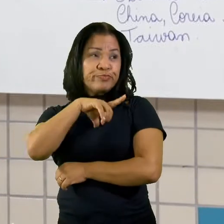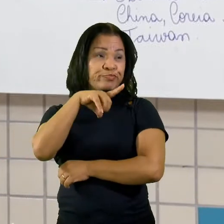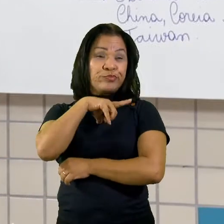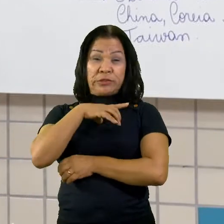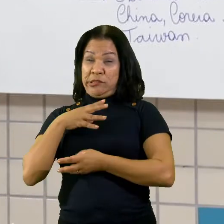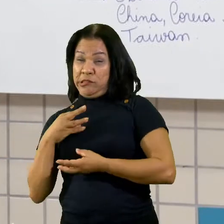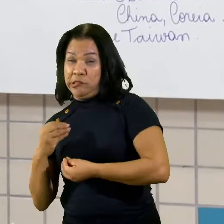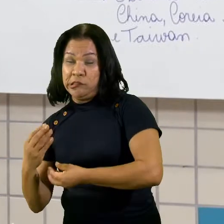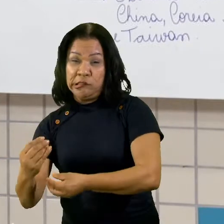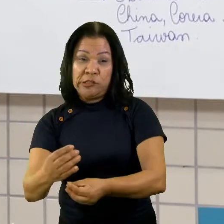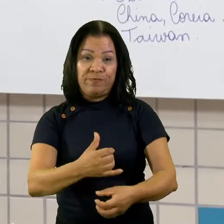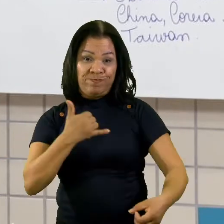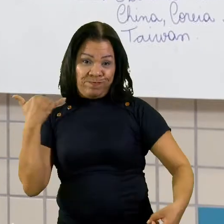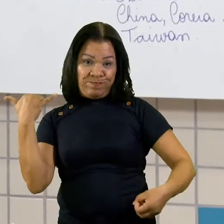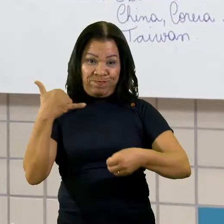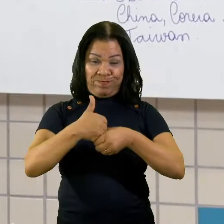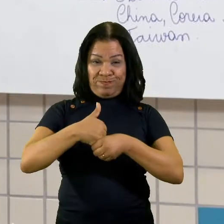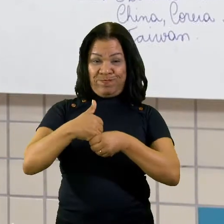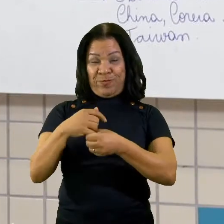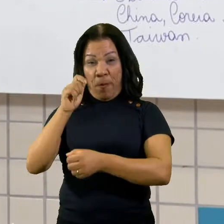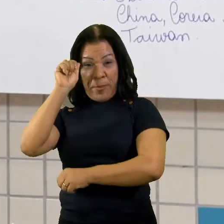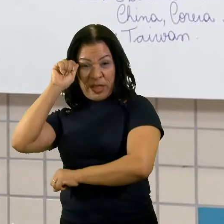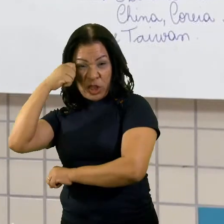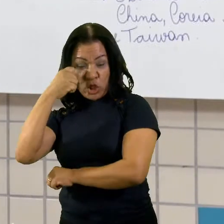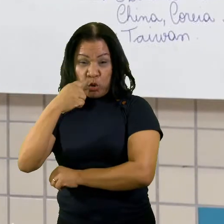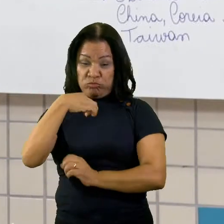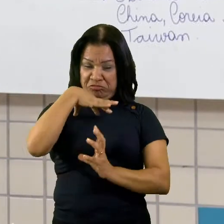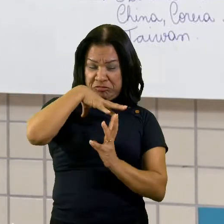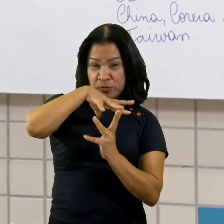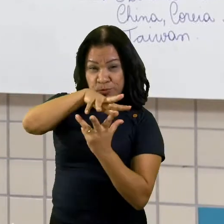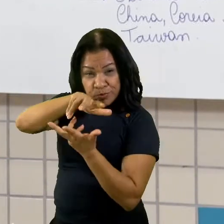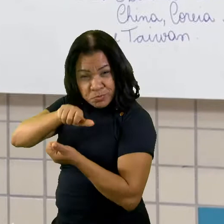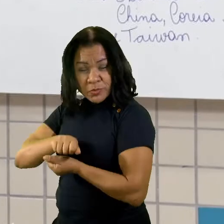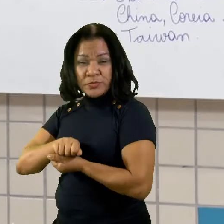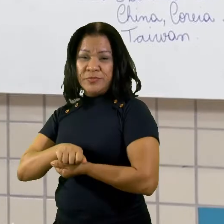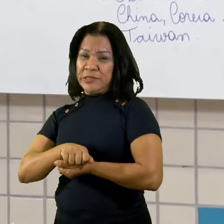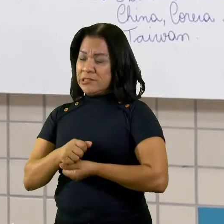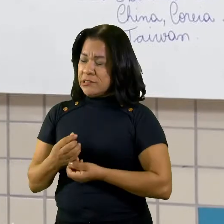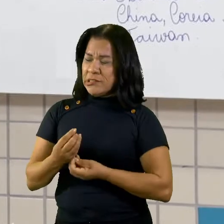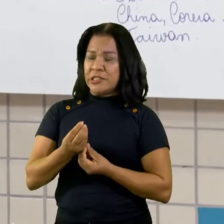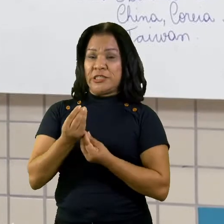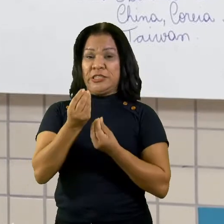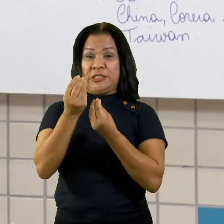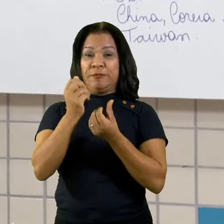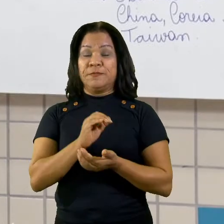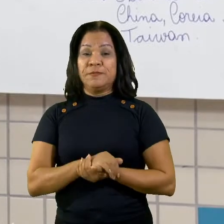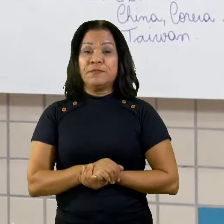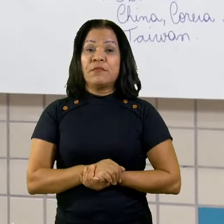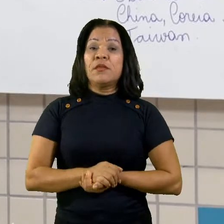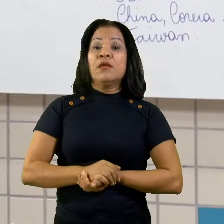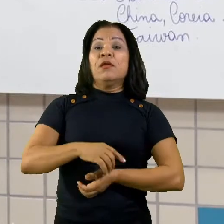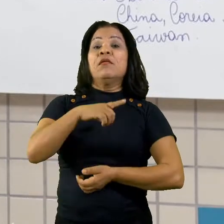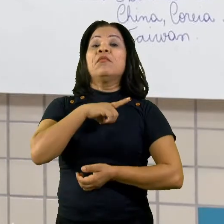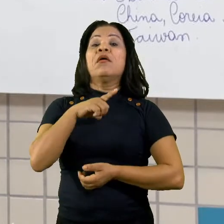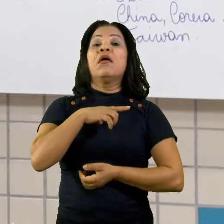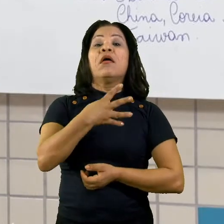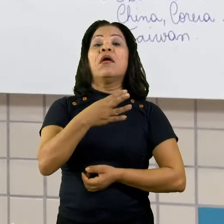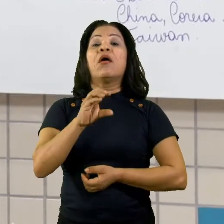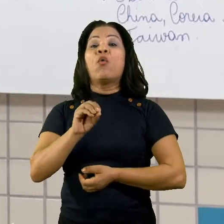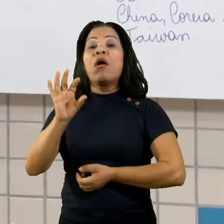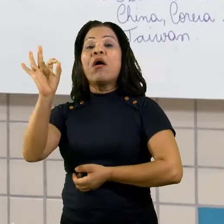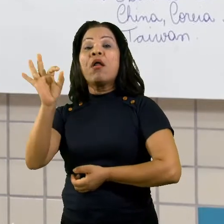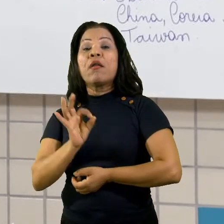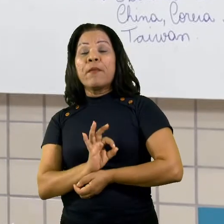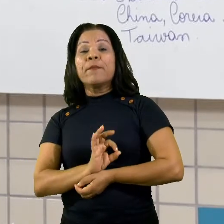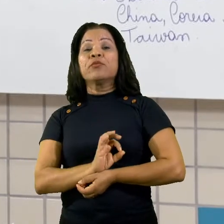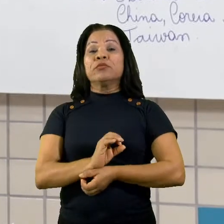mundo. Então, nessa região eu tenho a presença de aproximadamente 40% do petróleo, da capacidade de